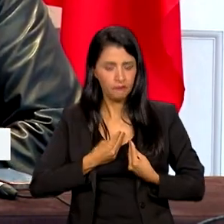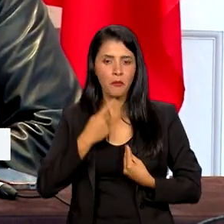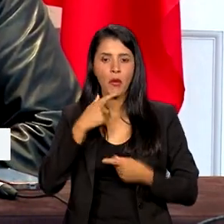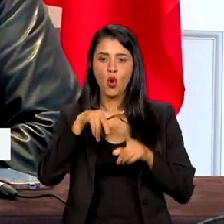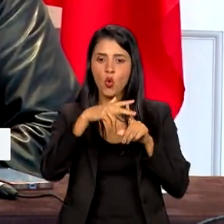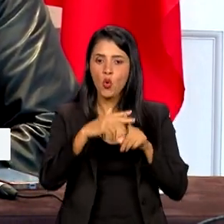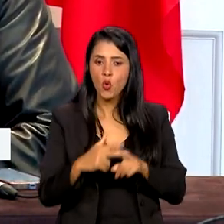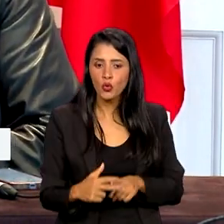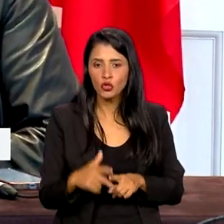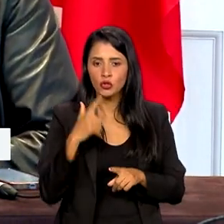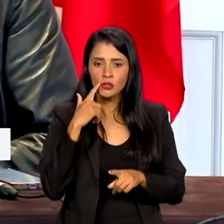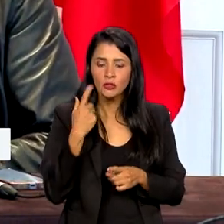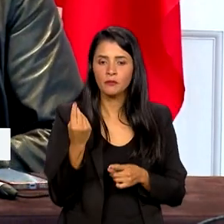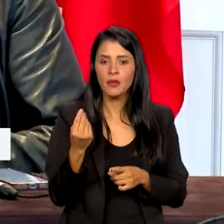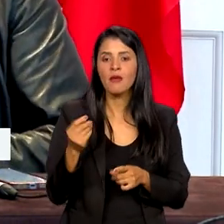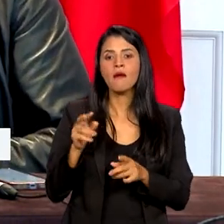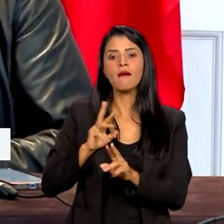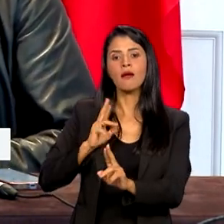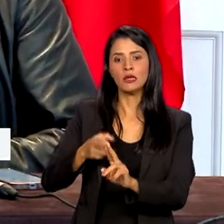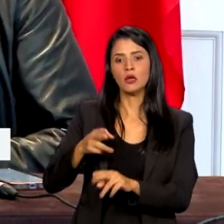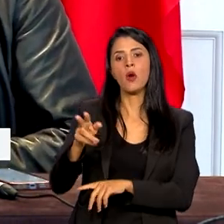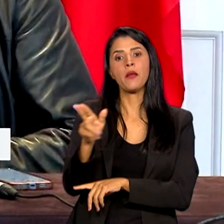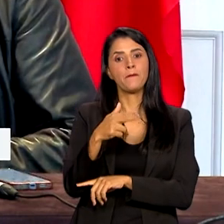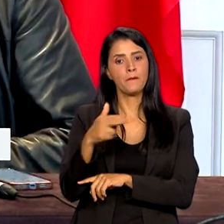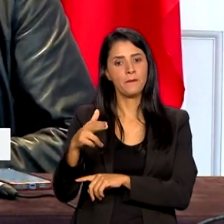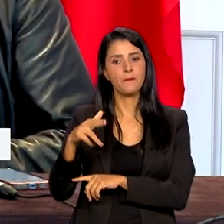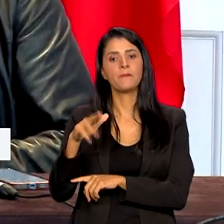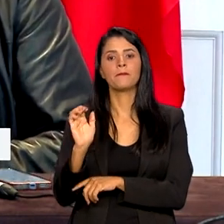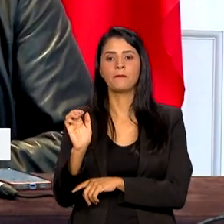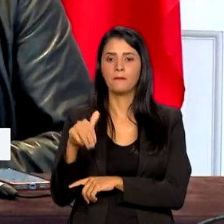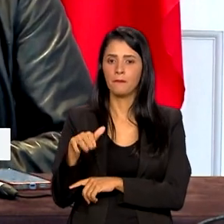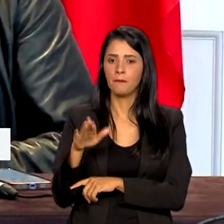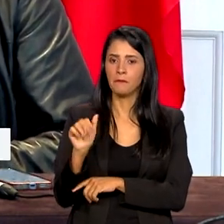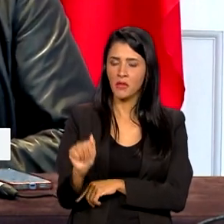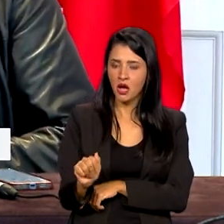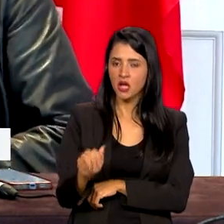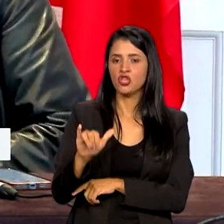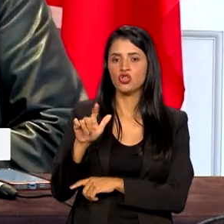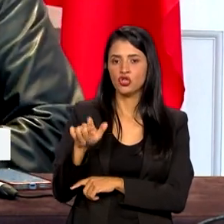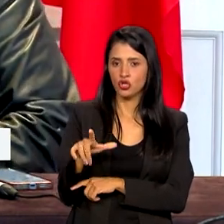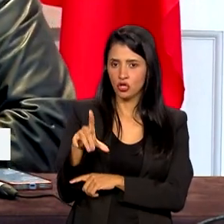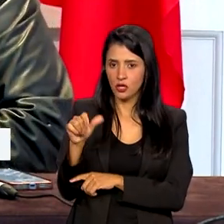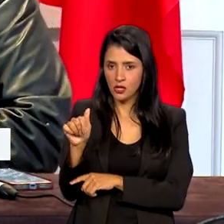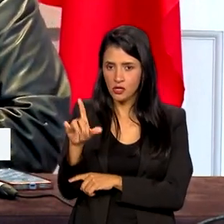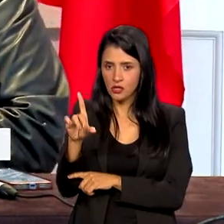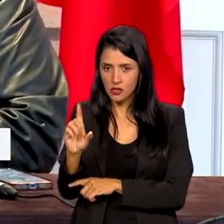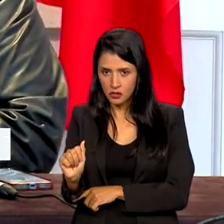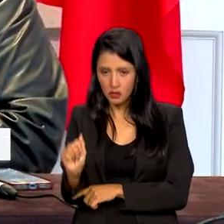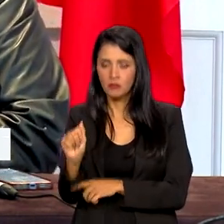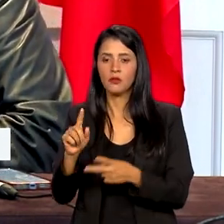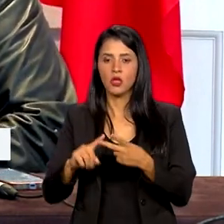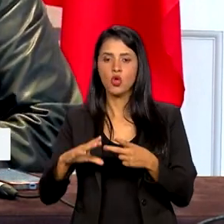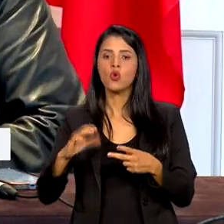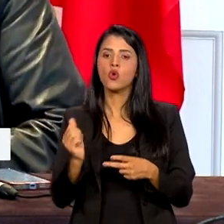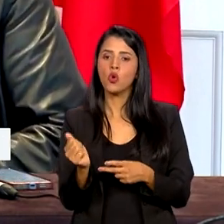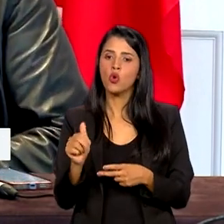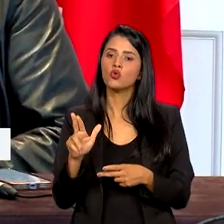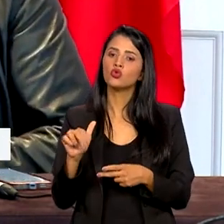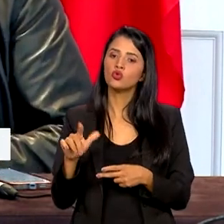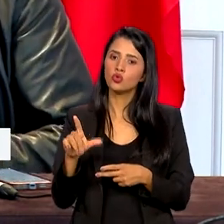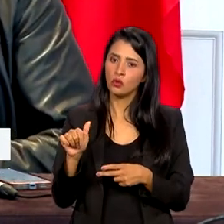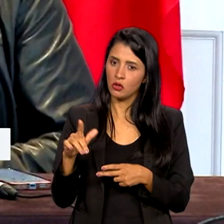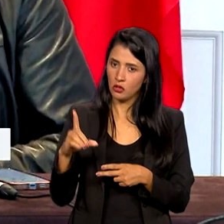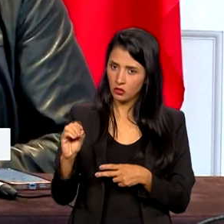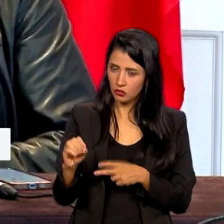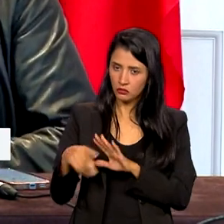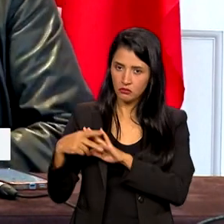na relação das embaixadas e dos consulados para com os migrantes do Brasil,